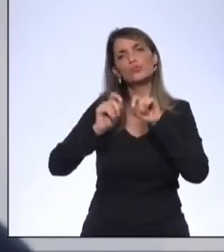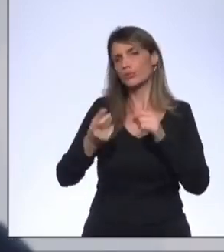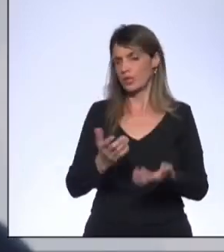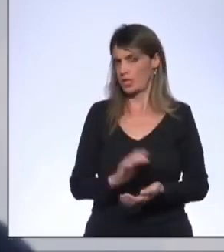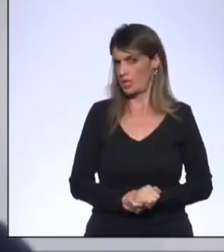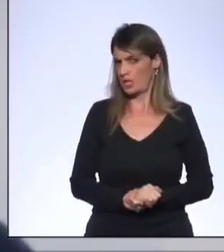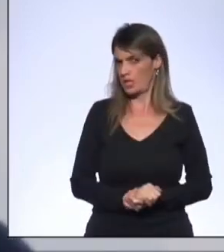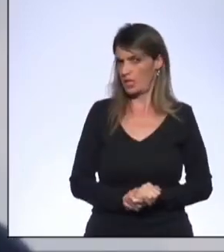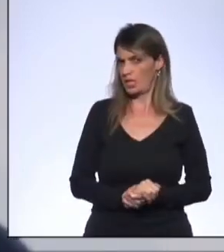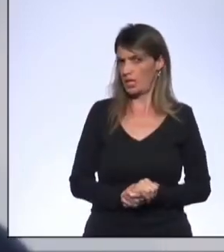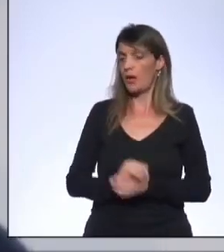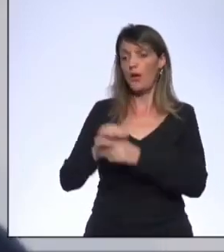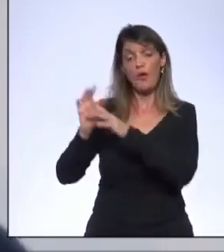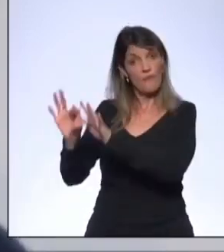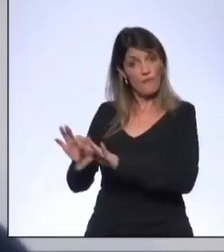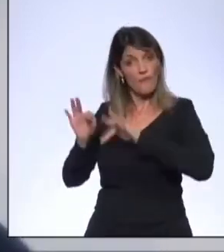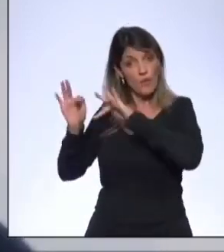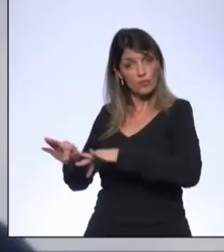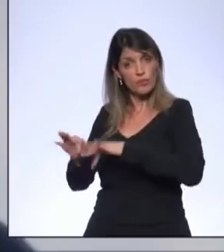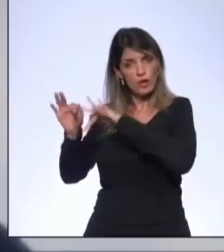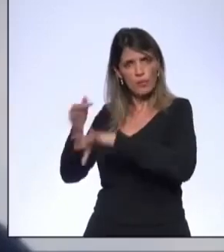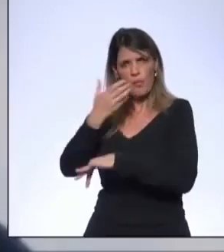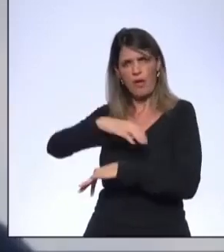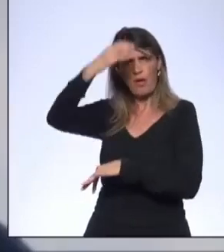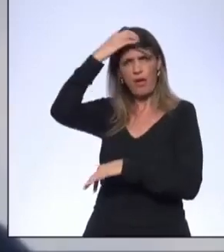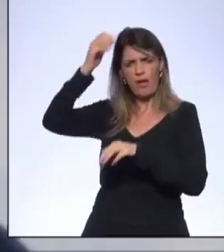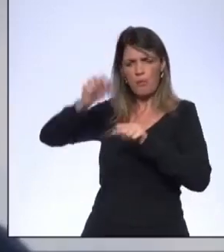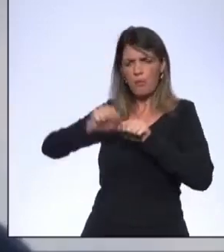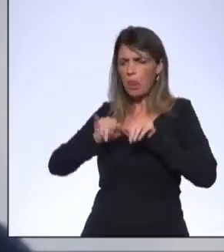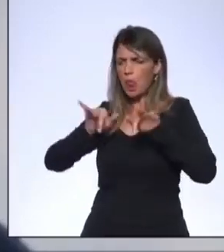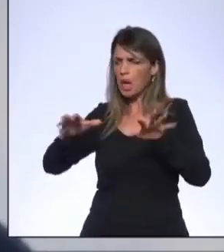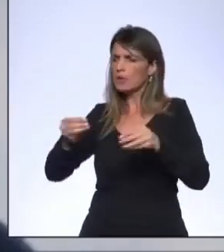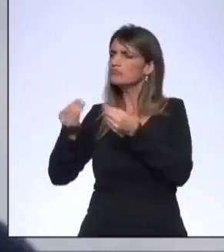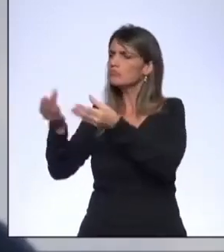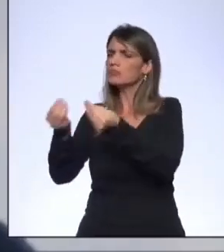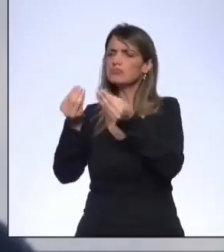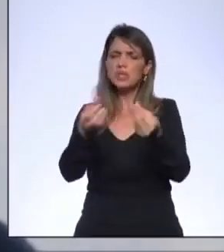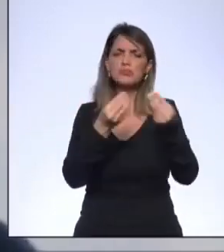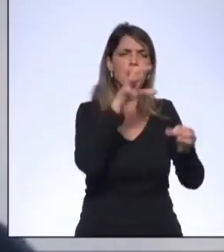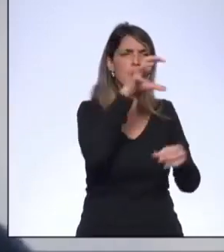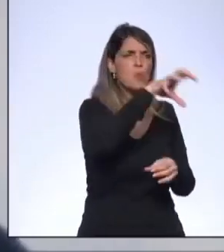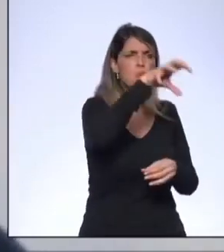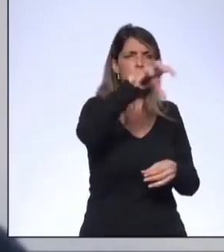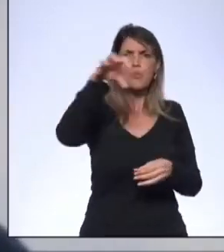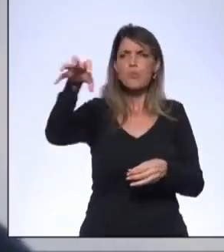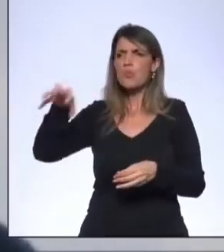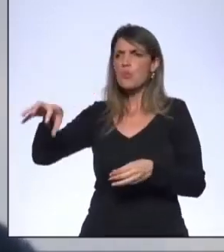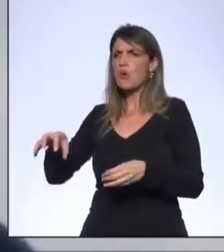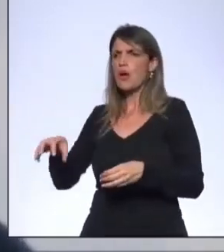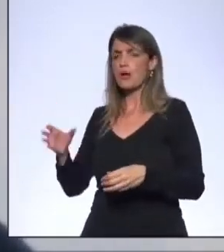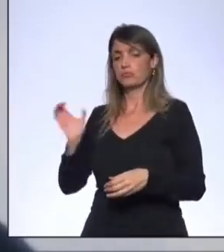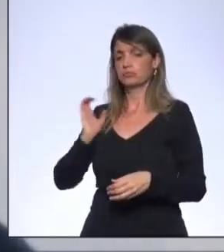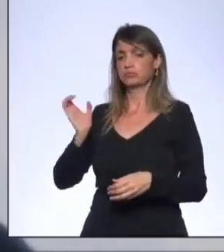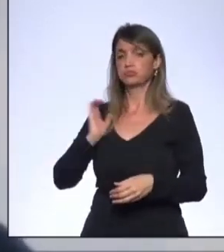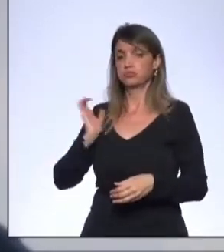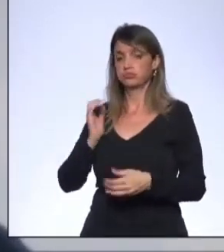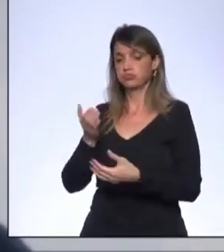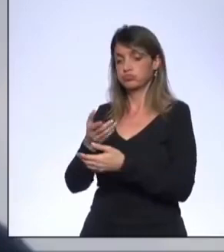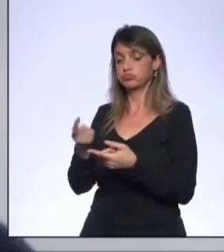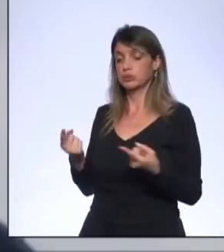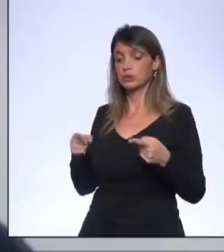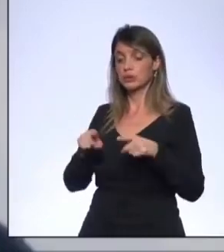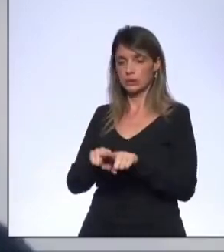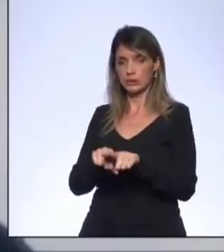a questão do feudalismo, ali um rei que distribui as terras para a sua nobreza, seus parceiros, se